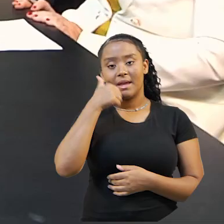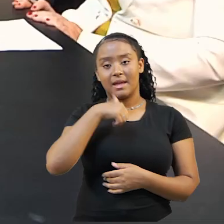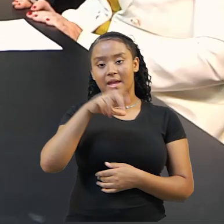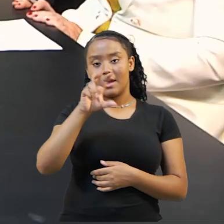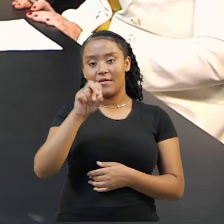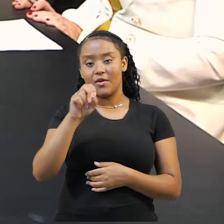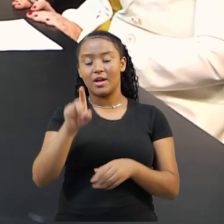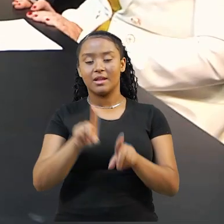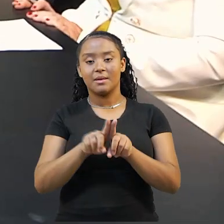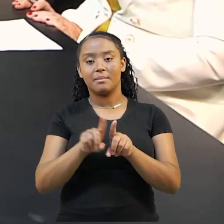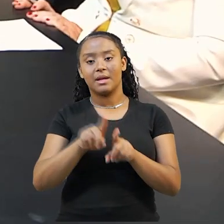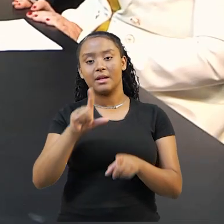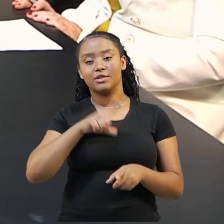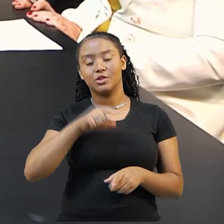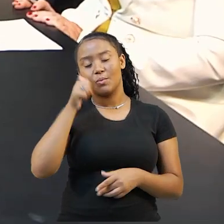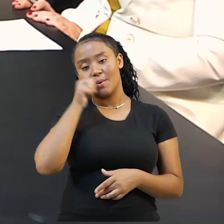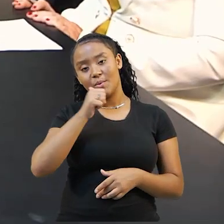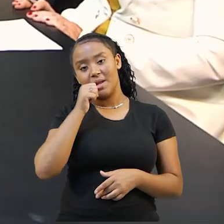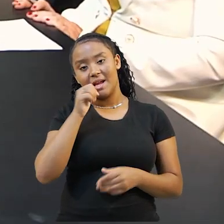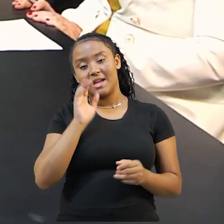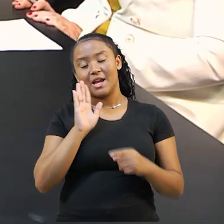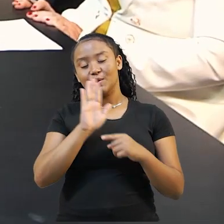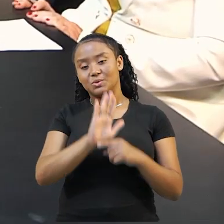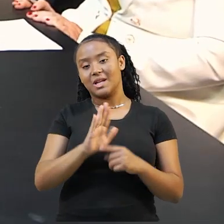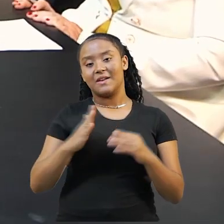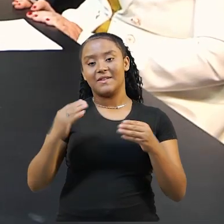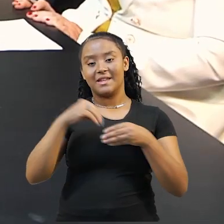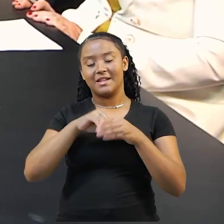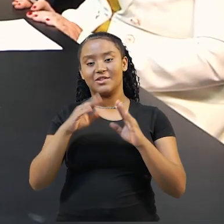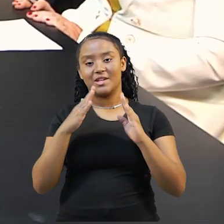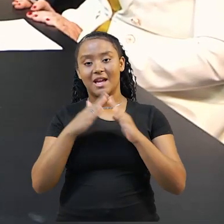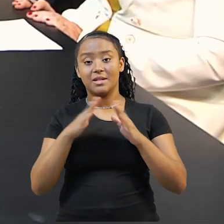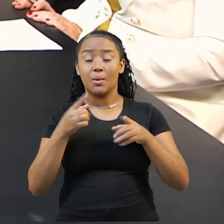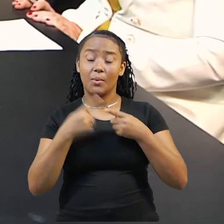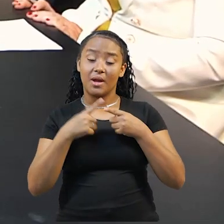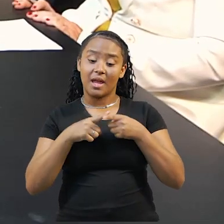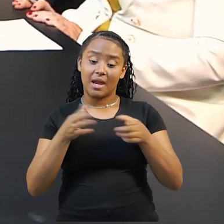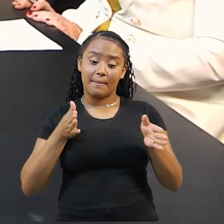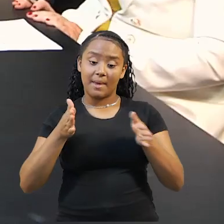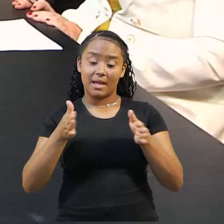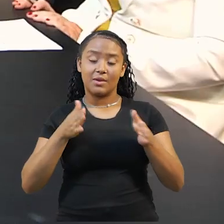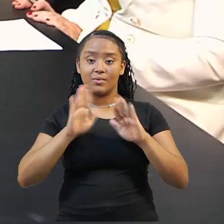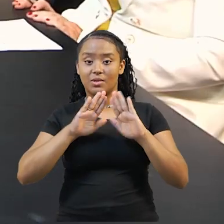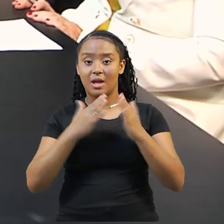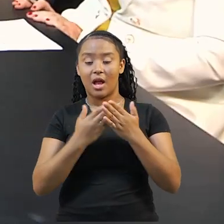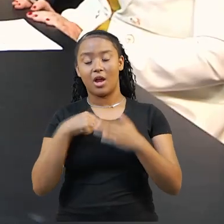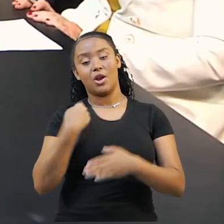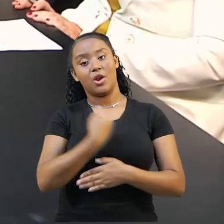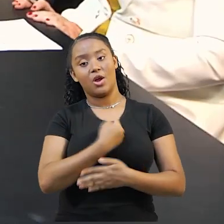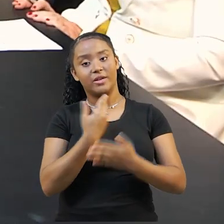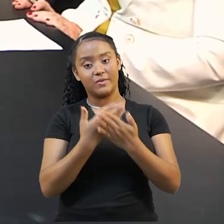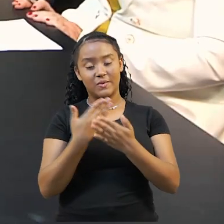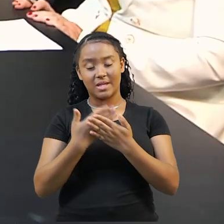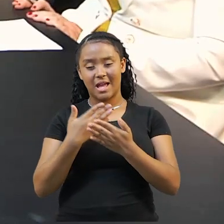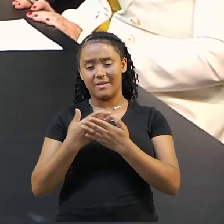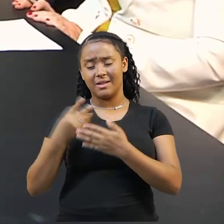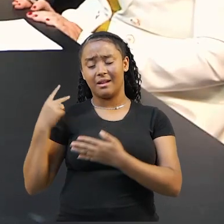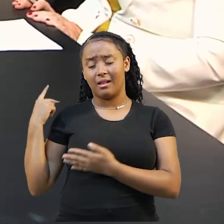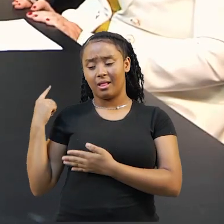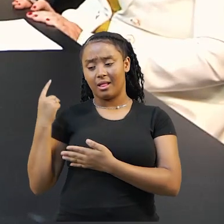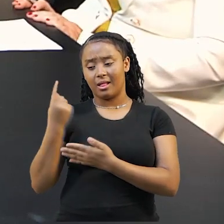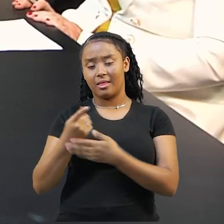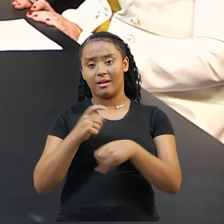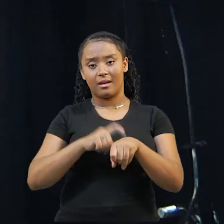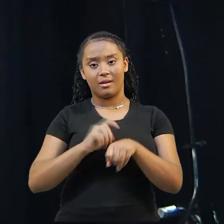em casa, assim, e aí ficava. Então, era período de escola, a gente estudava também muito tempo. Antes do meu pai falecer, a minha mãe tinha